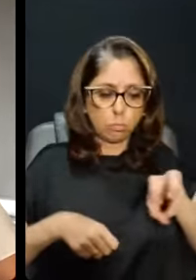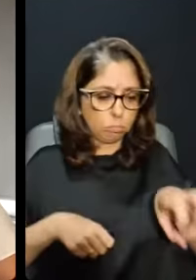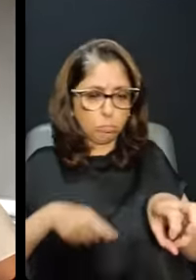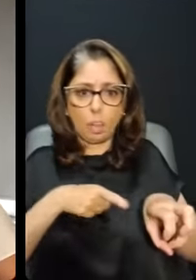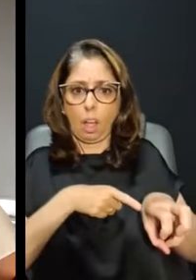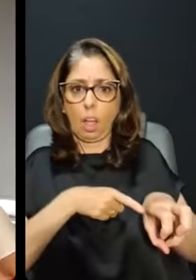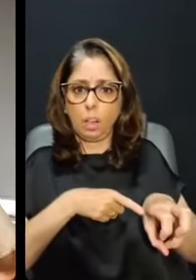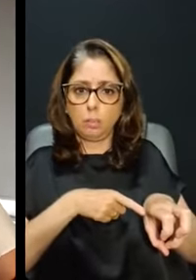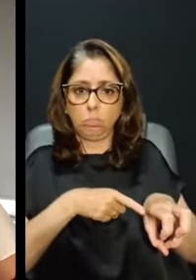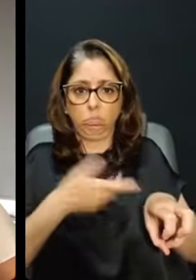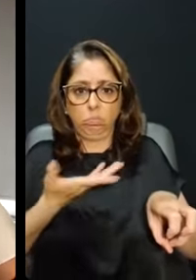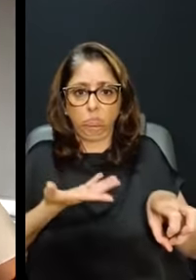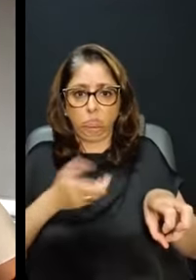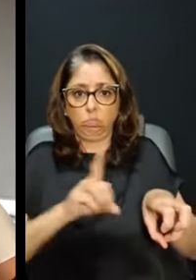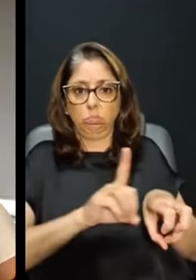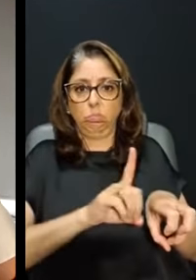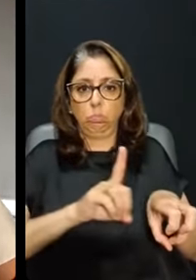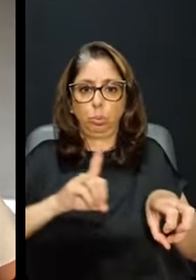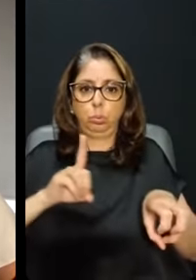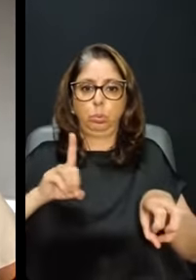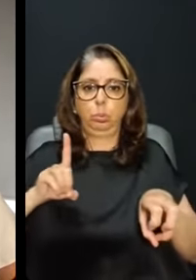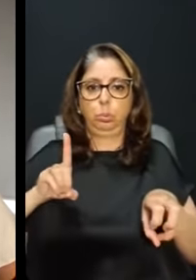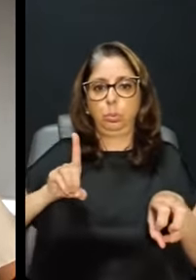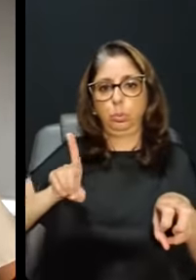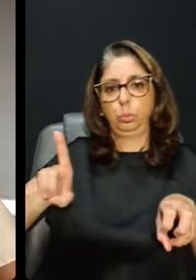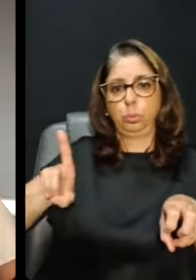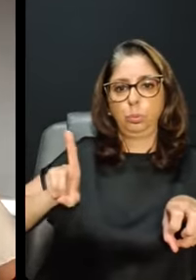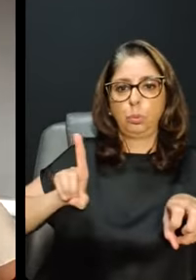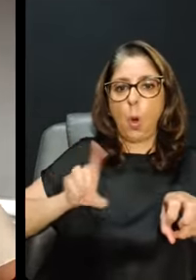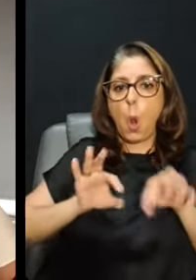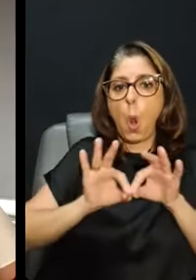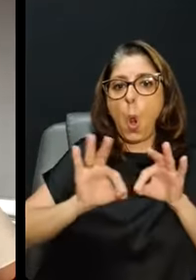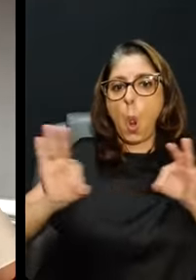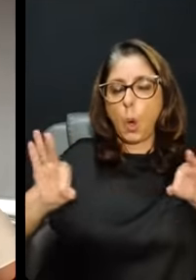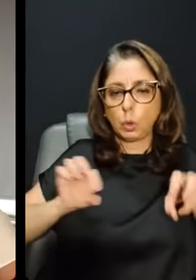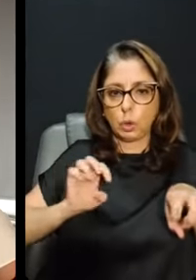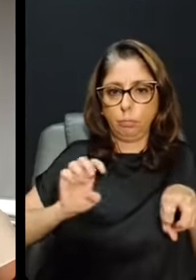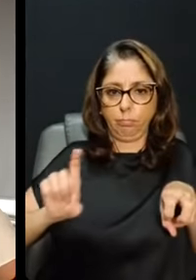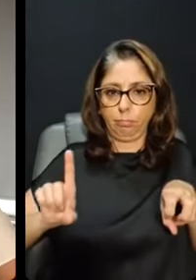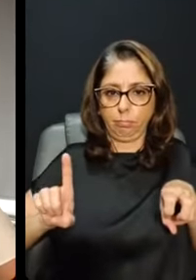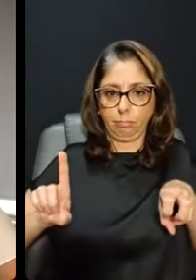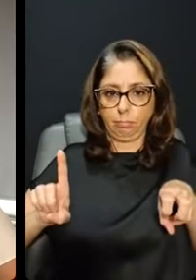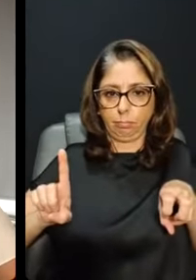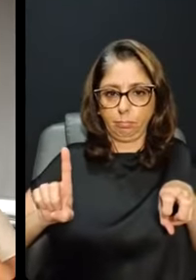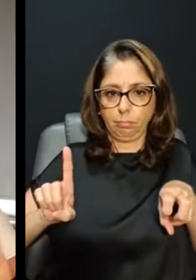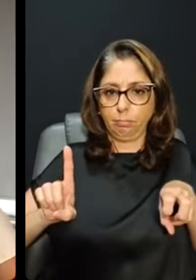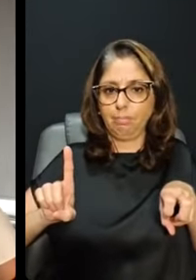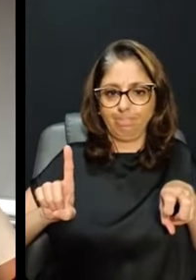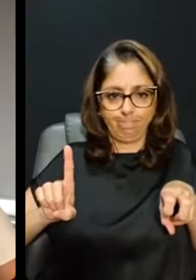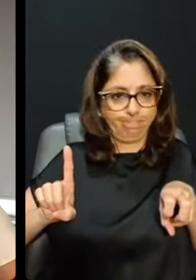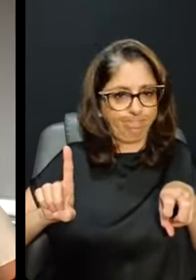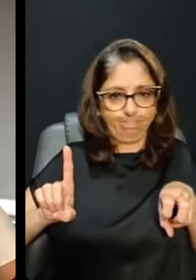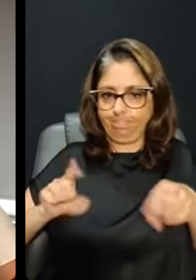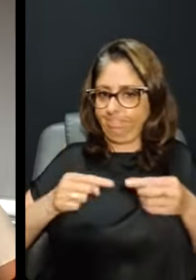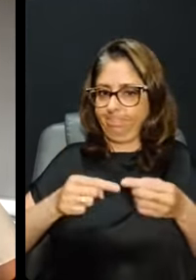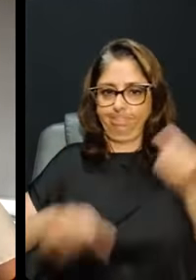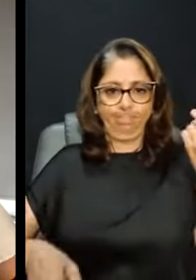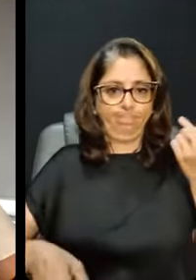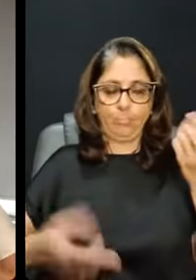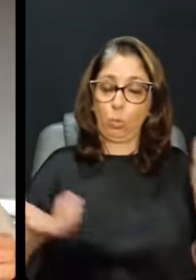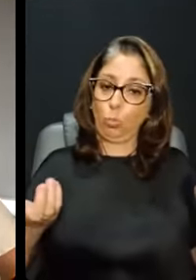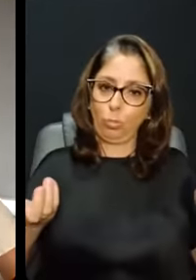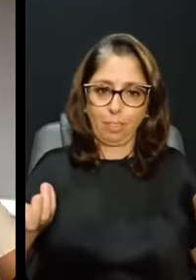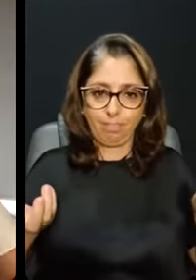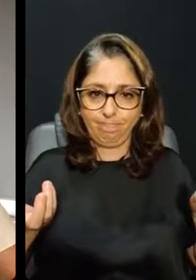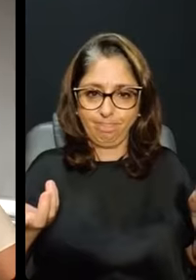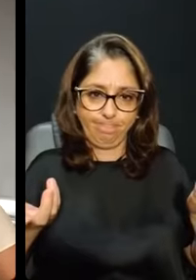você estar preocupado em prover a melhor experiência possível para aquela pessoa que está assistindo os jogos, desde que ela chega na cidade